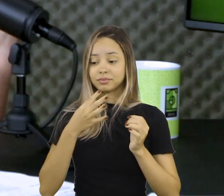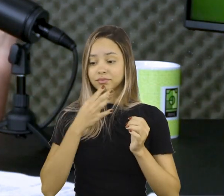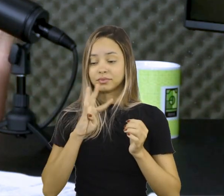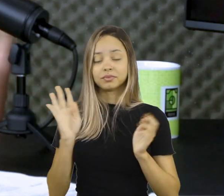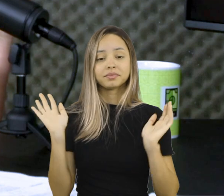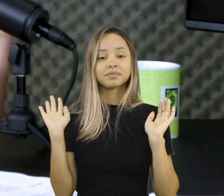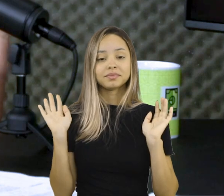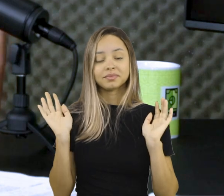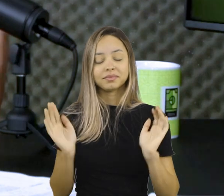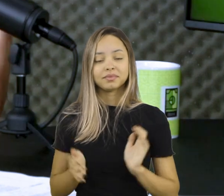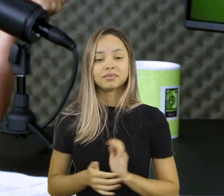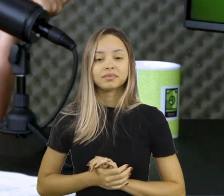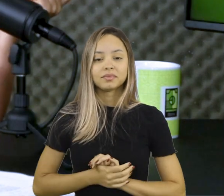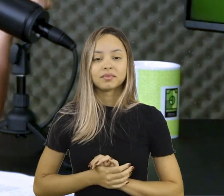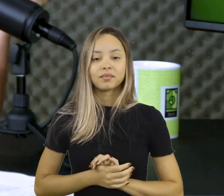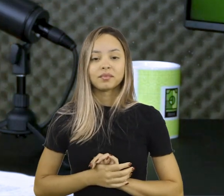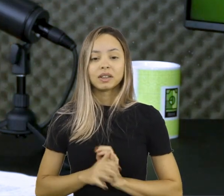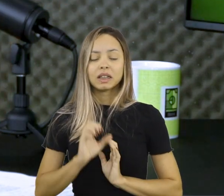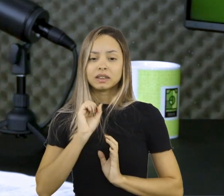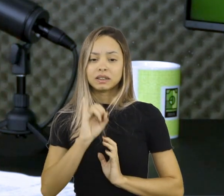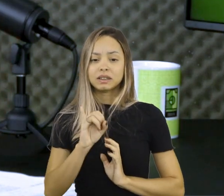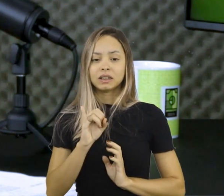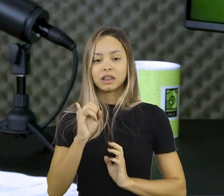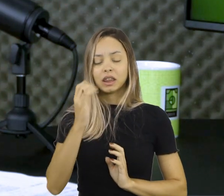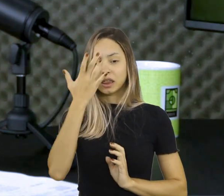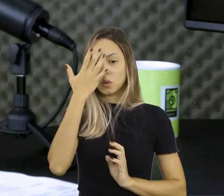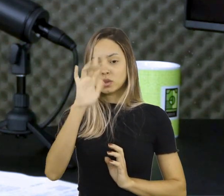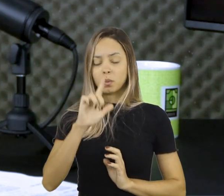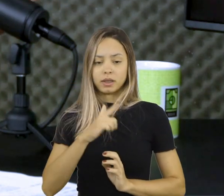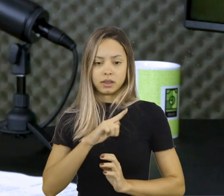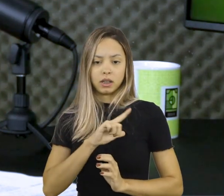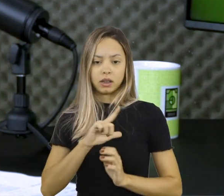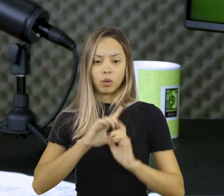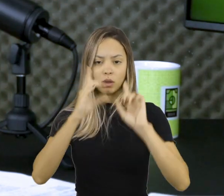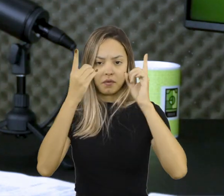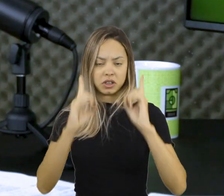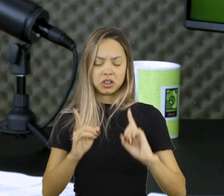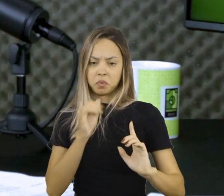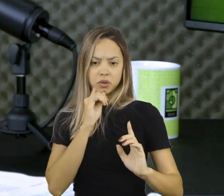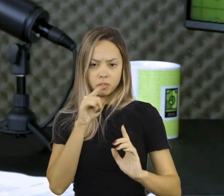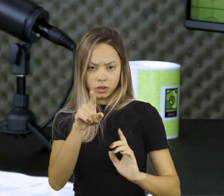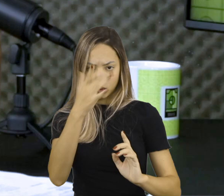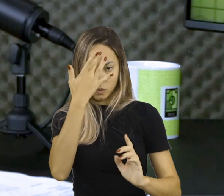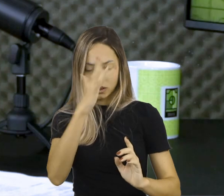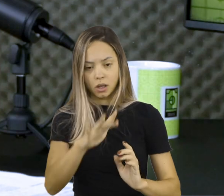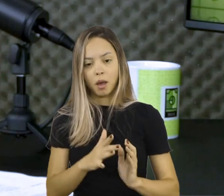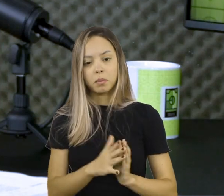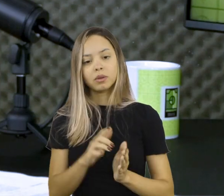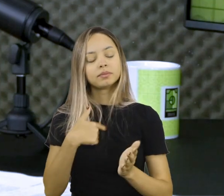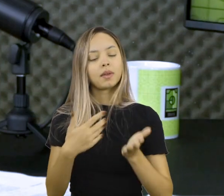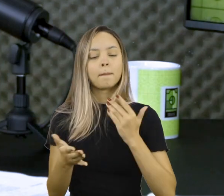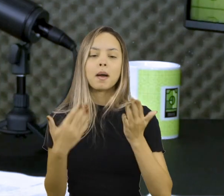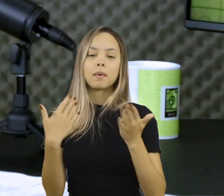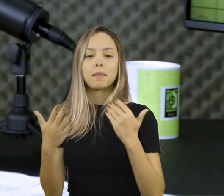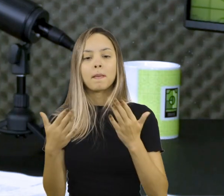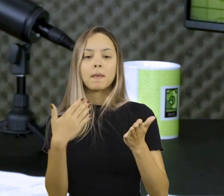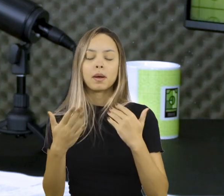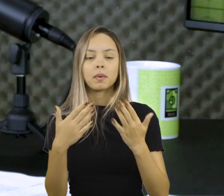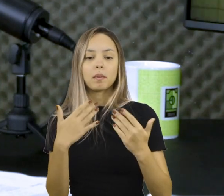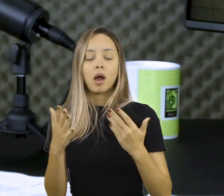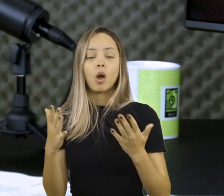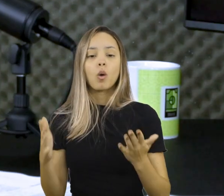eh se você não soubesse que eu tenho deficiência visual um exemplo tá tá conversasse comigo e quando você